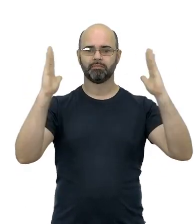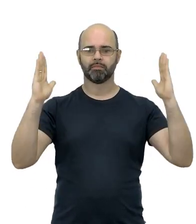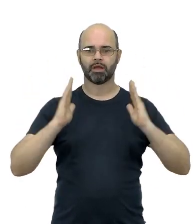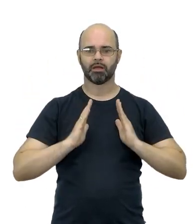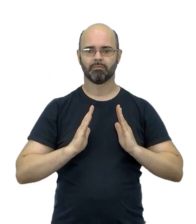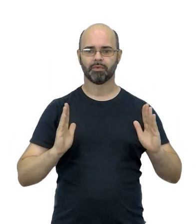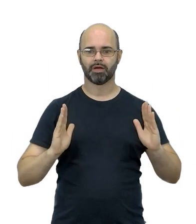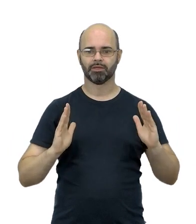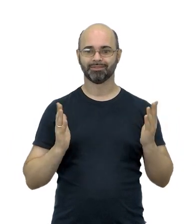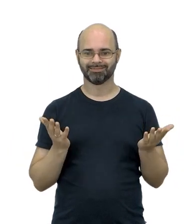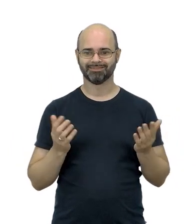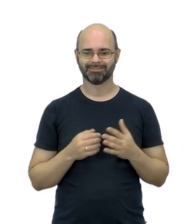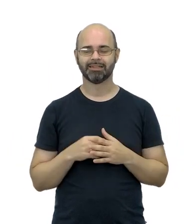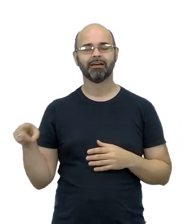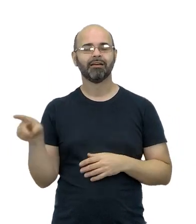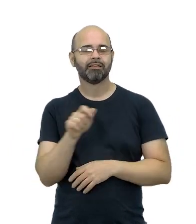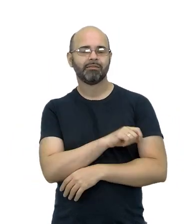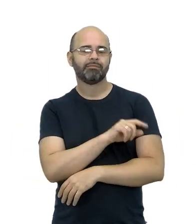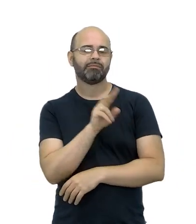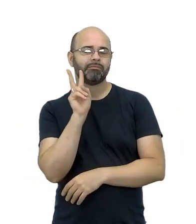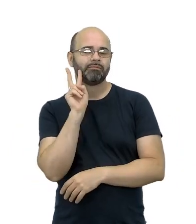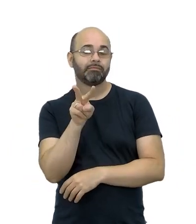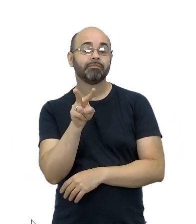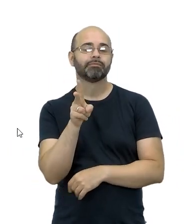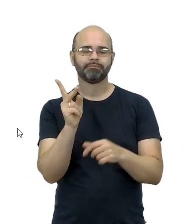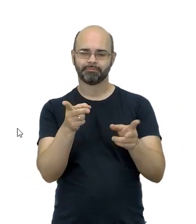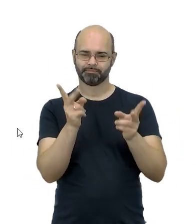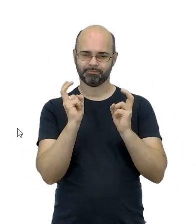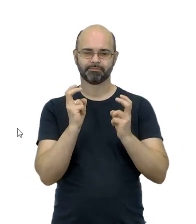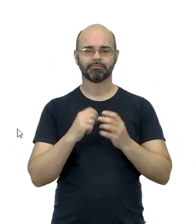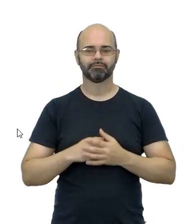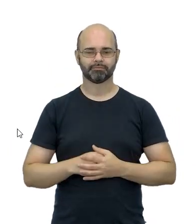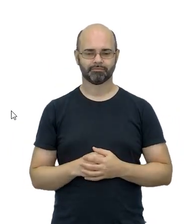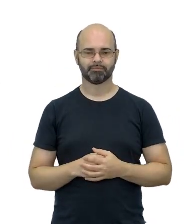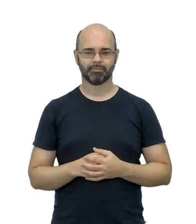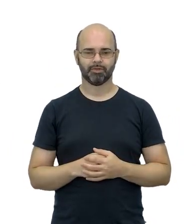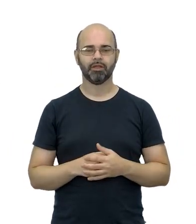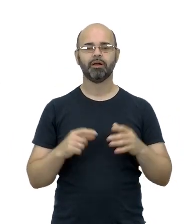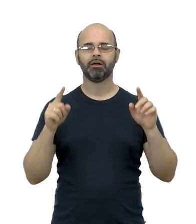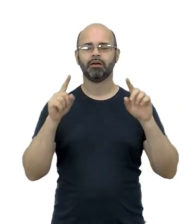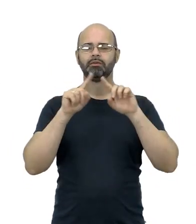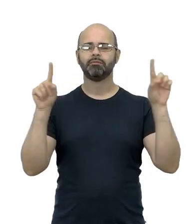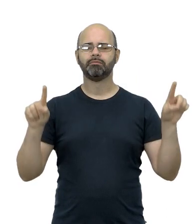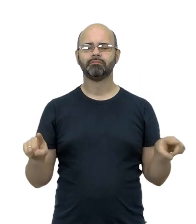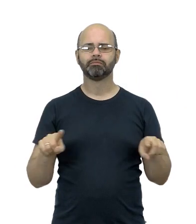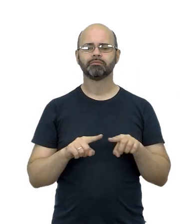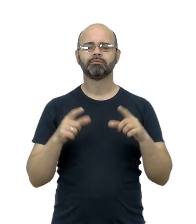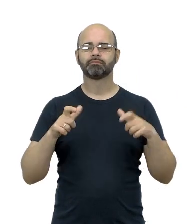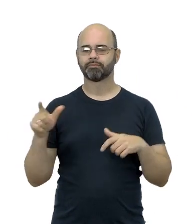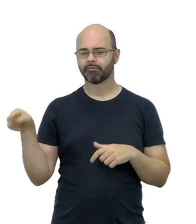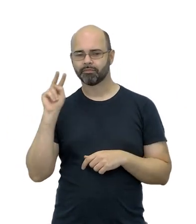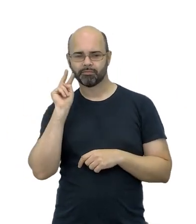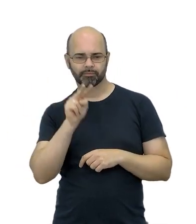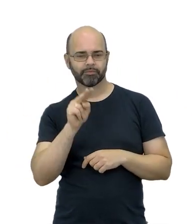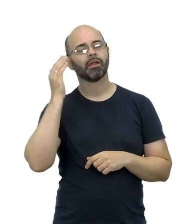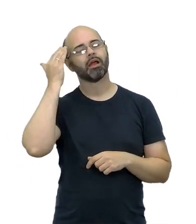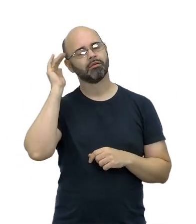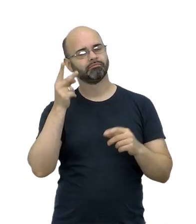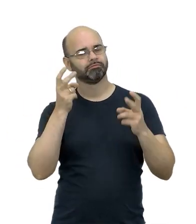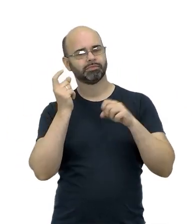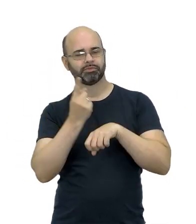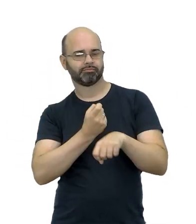vão ajudar os alunos a reconhecerem onde é que está um retângulo e dizer que esta figura